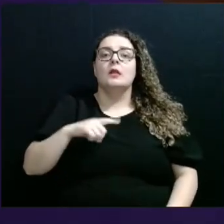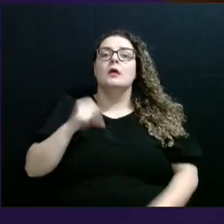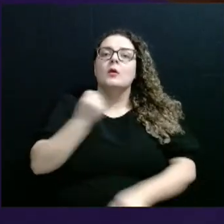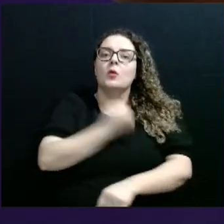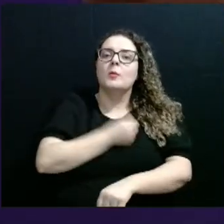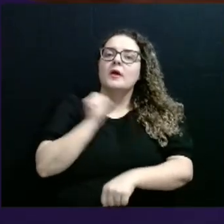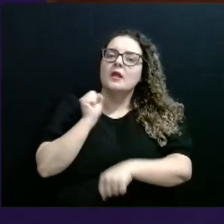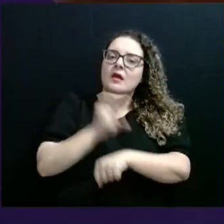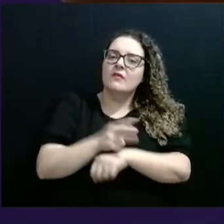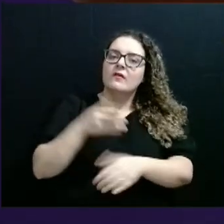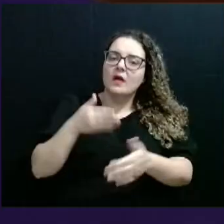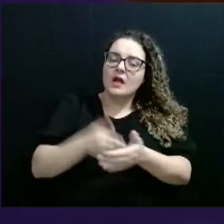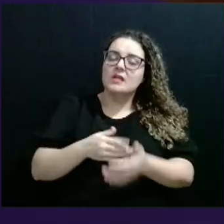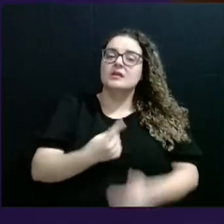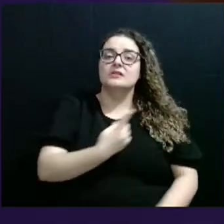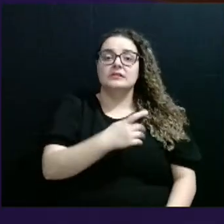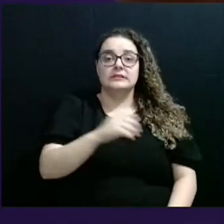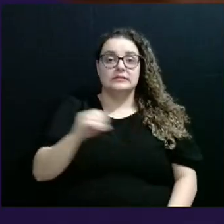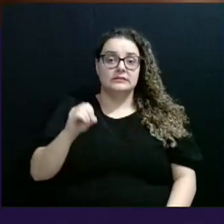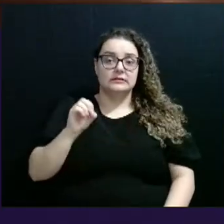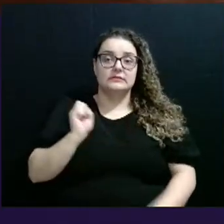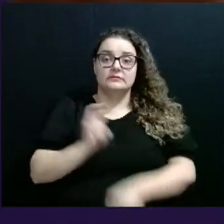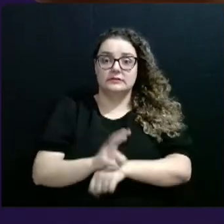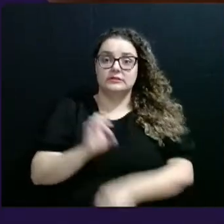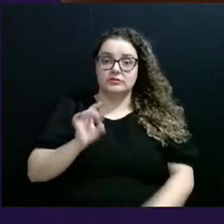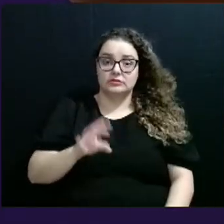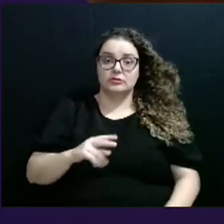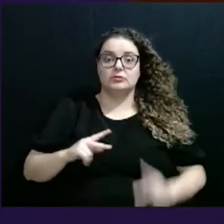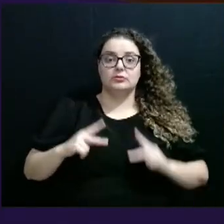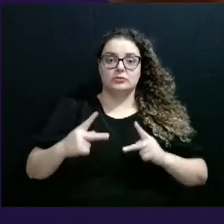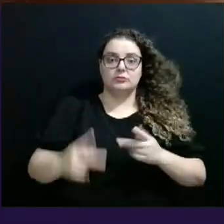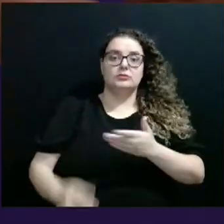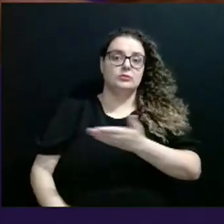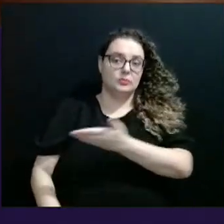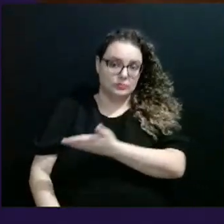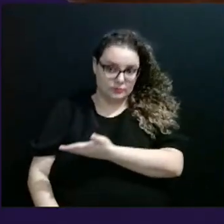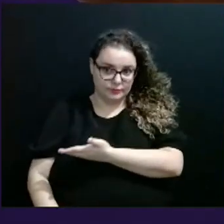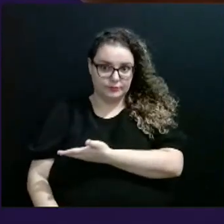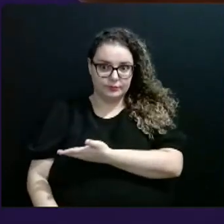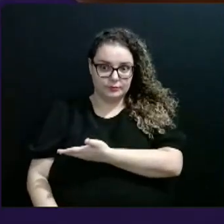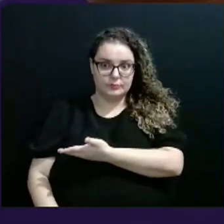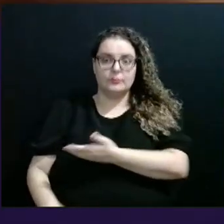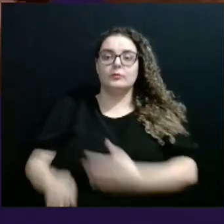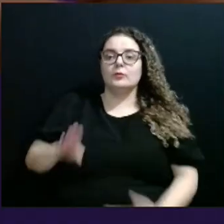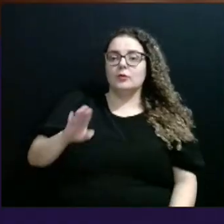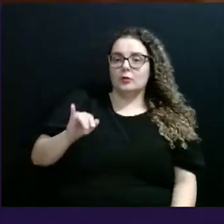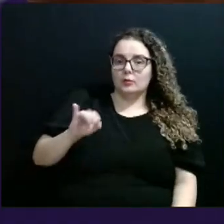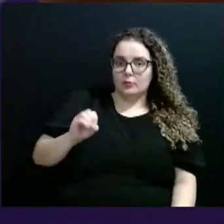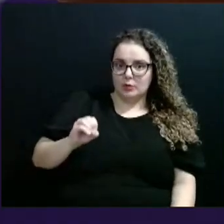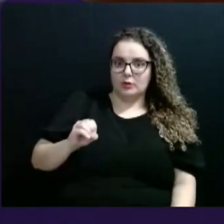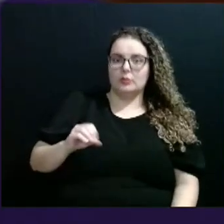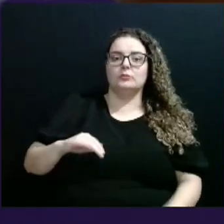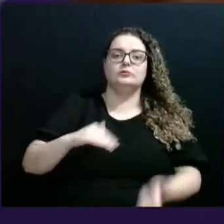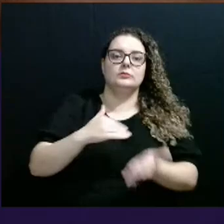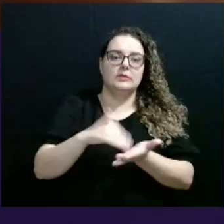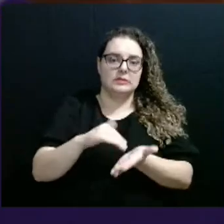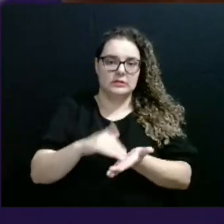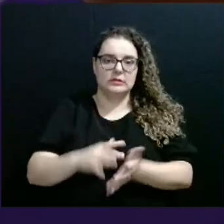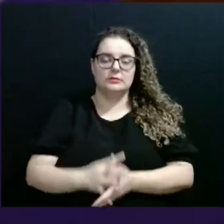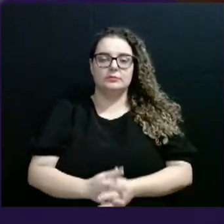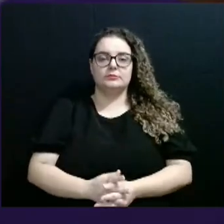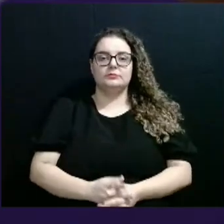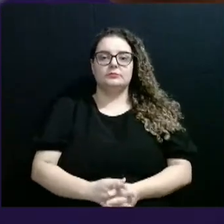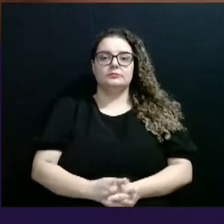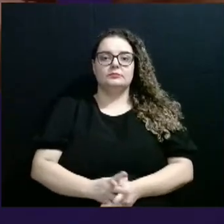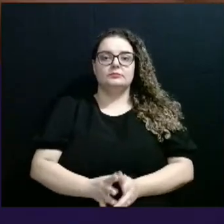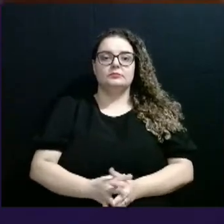100 vagas, o link de inscrição está na bio do nosso Instagram da Secretaria, e é isso, são